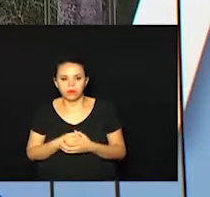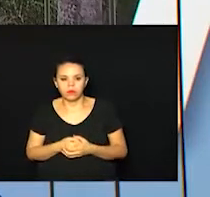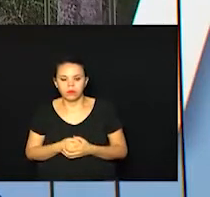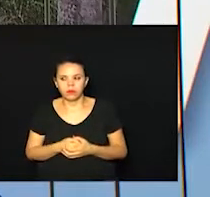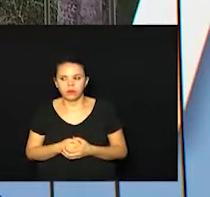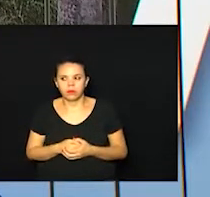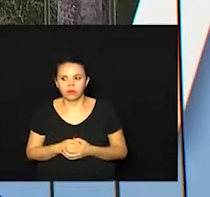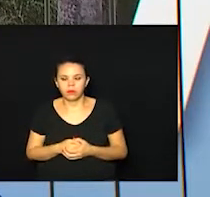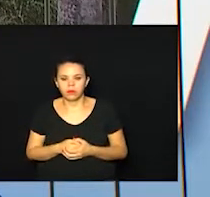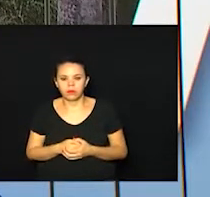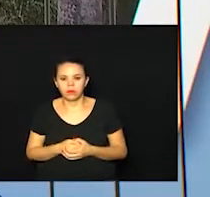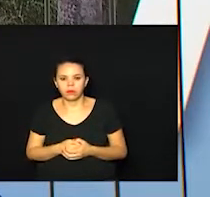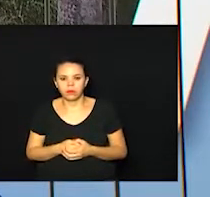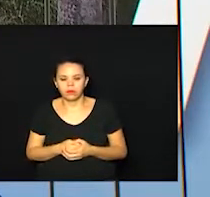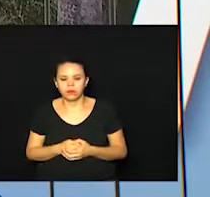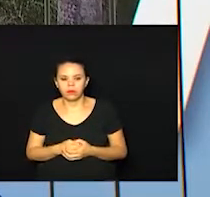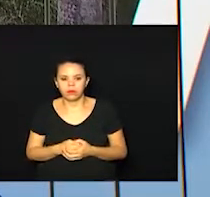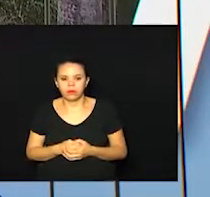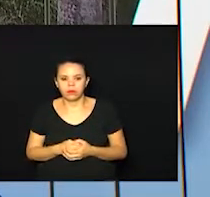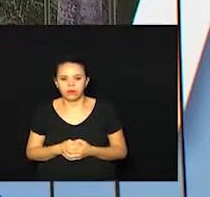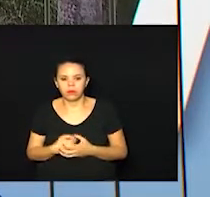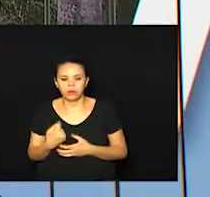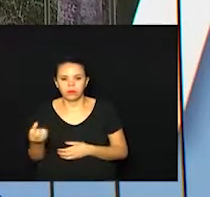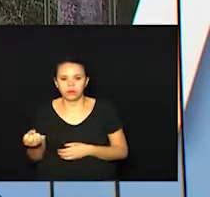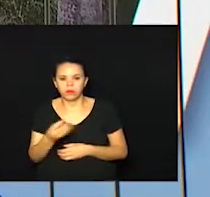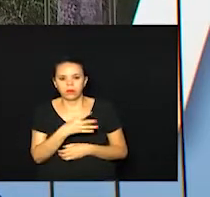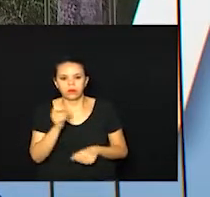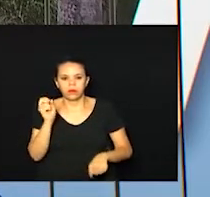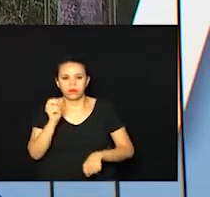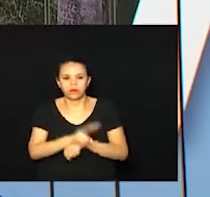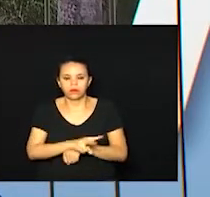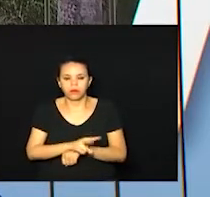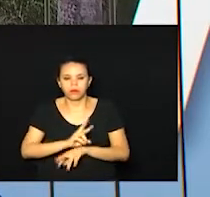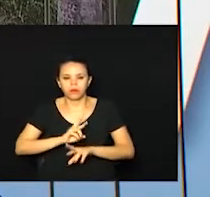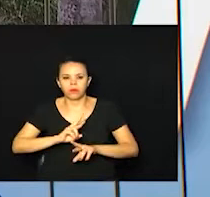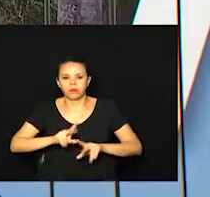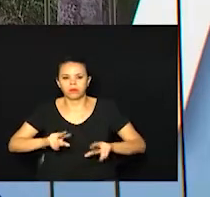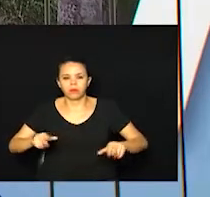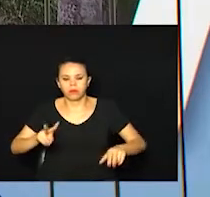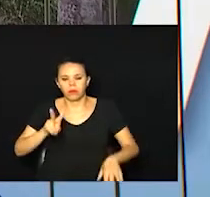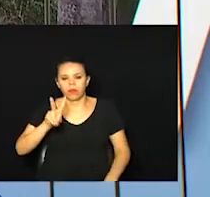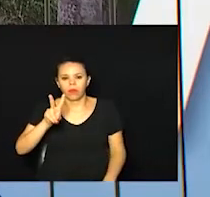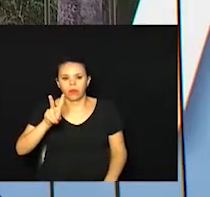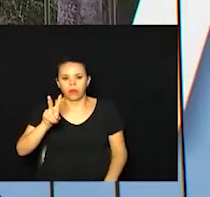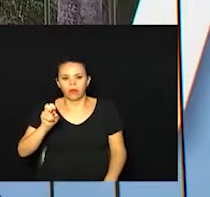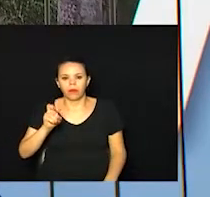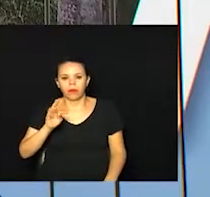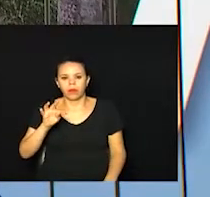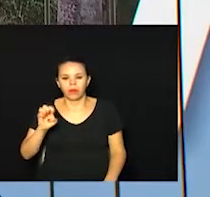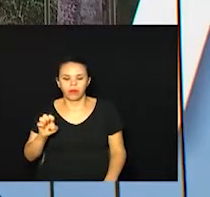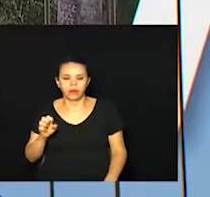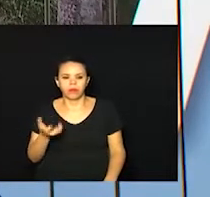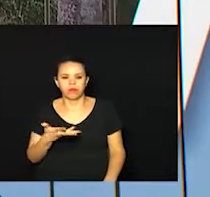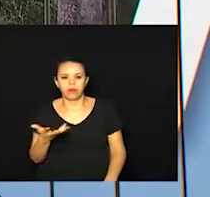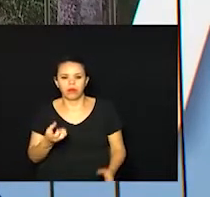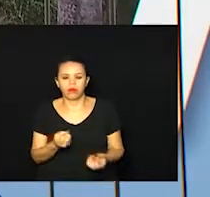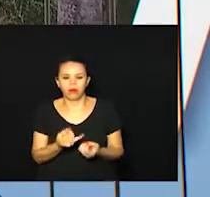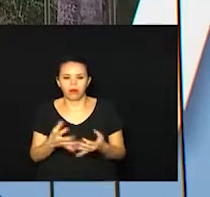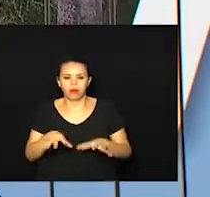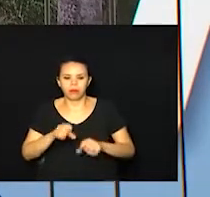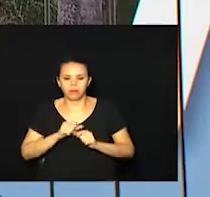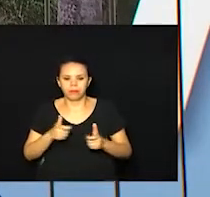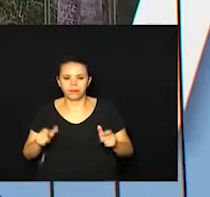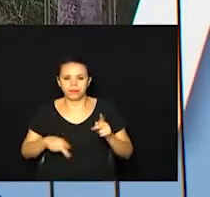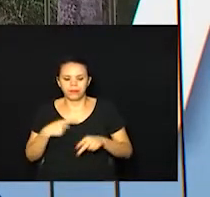as incertezas, né, de novas variantes, da velocidade de contaminação, requer